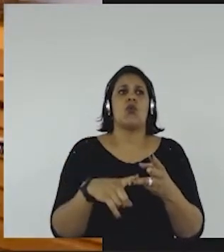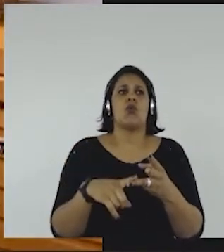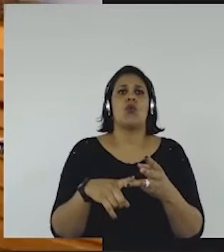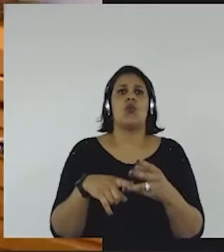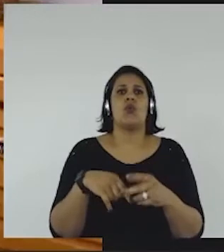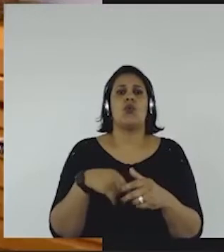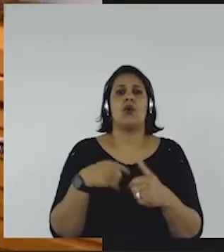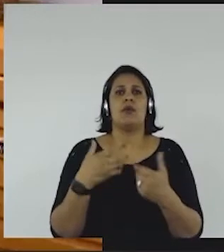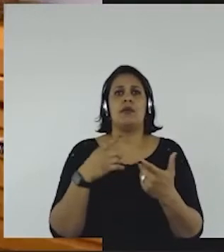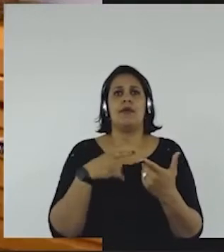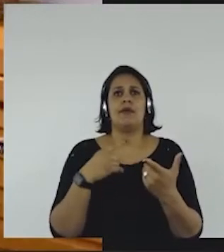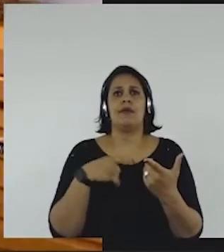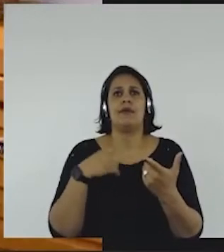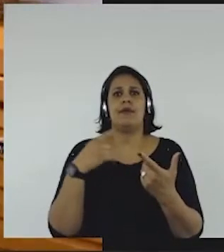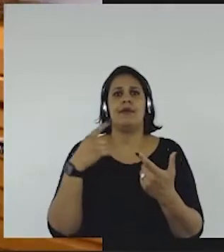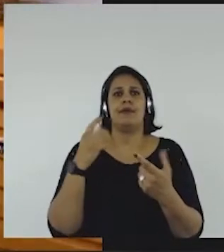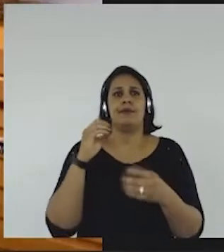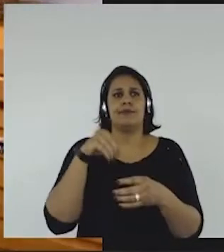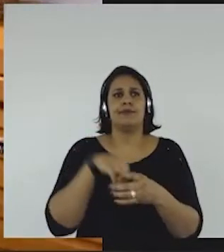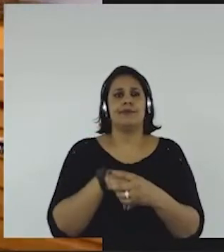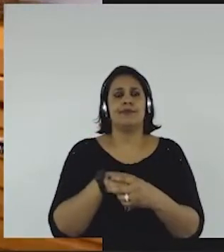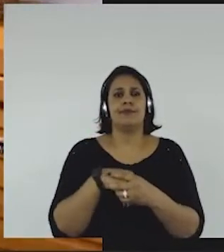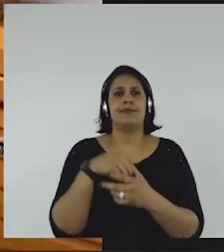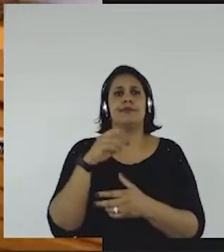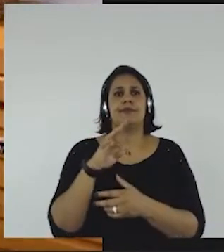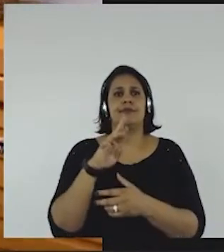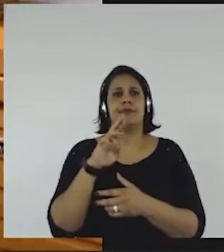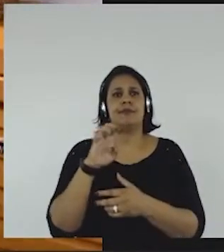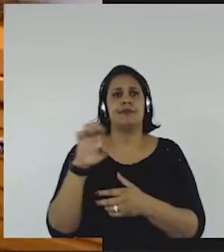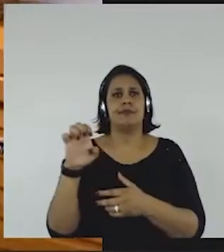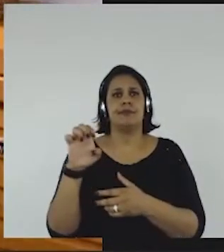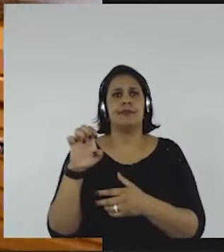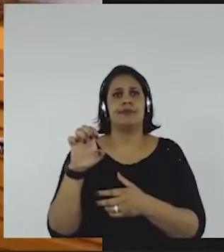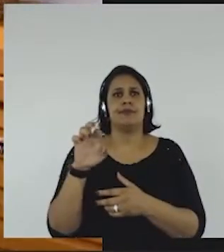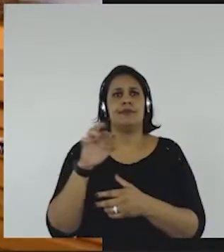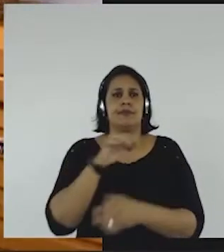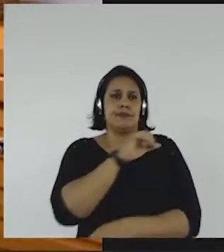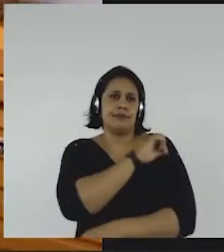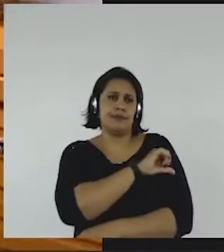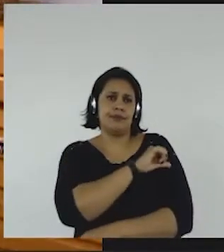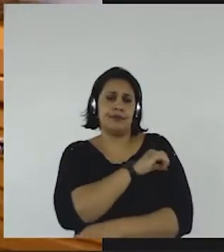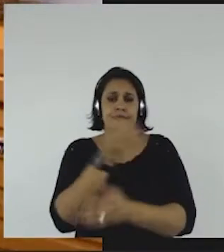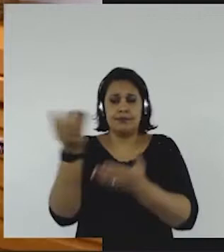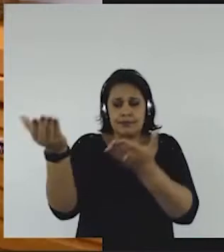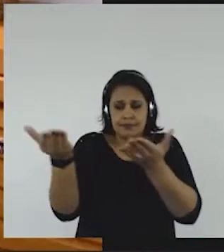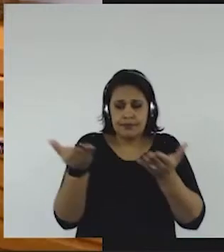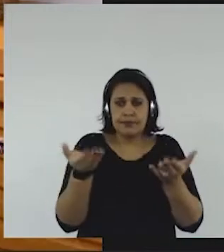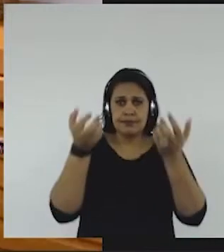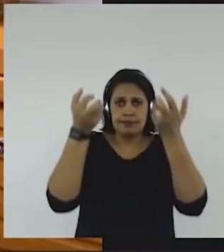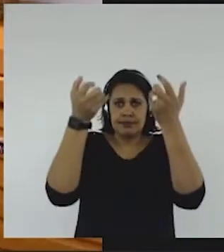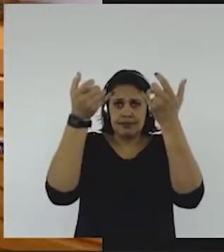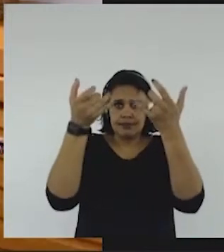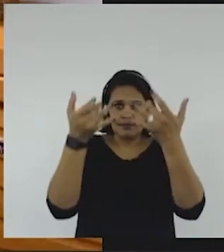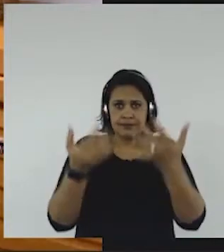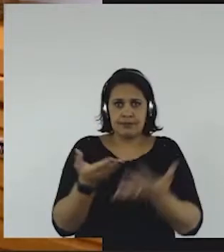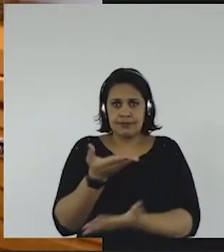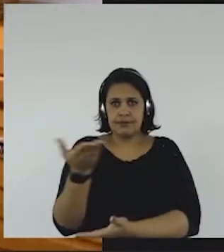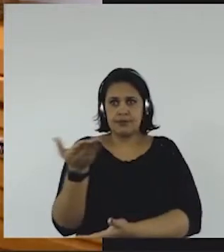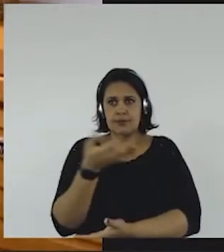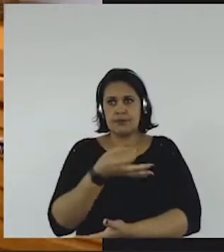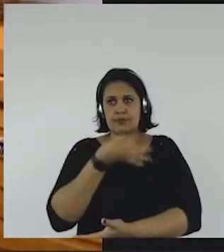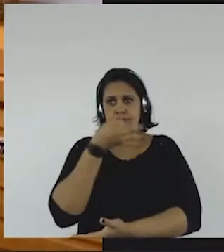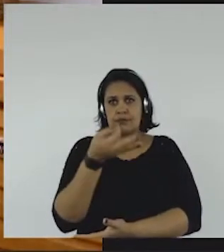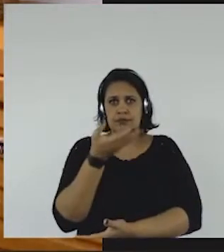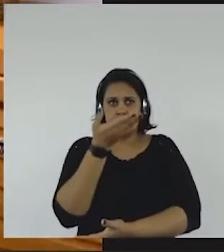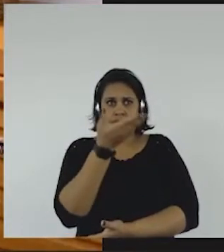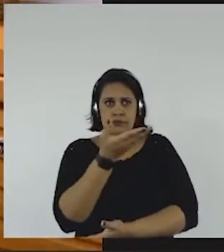já foi membro titular do TRE do Rio de Janeiro, para que ele nos fale sobre o